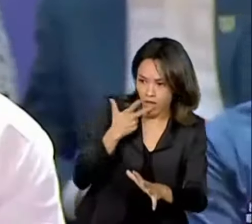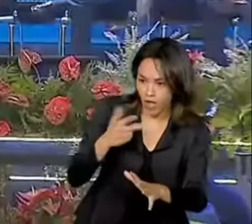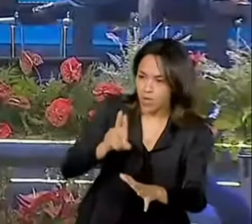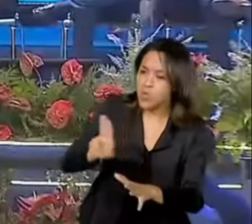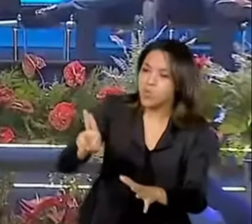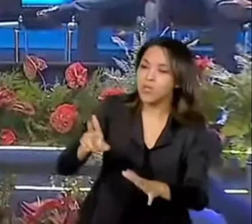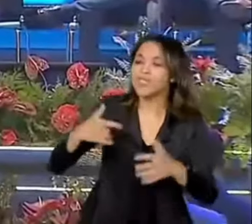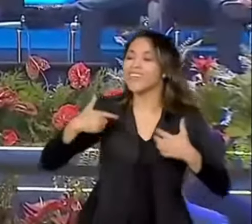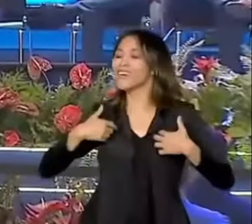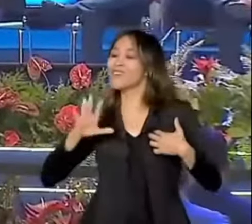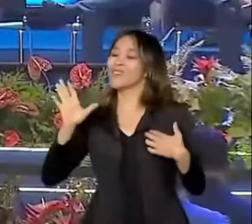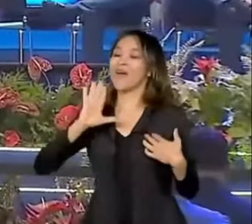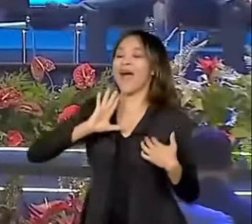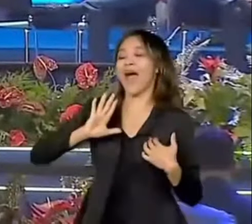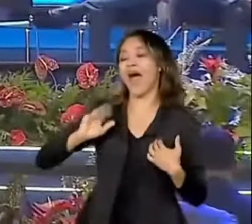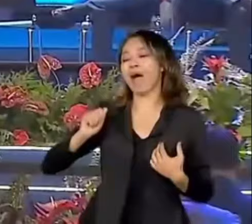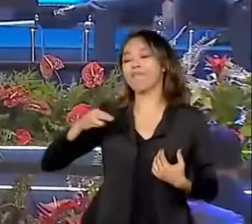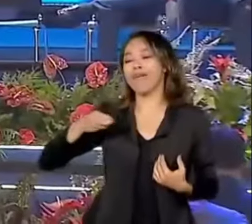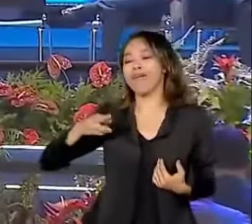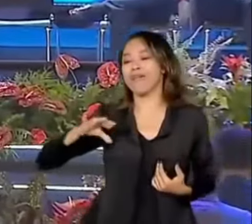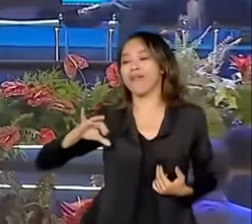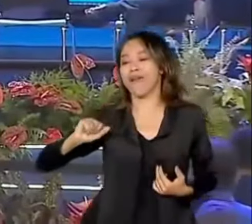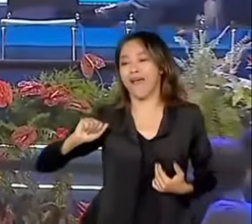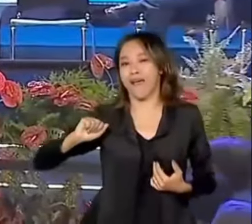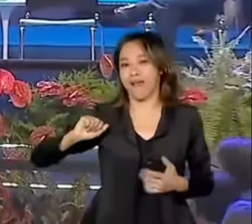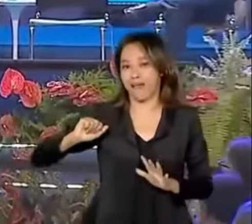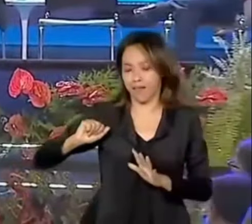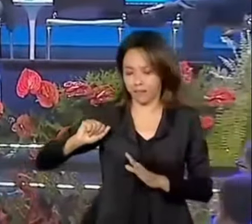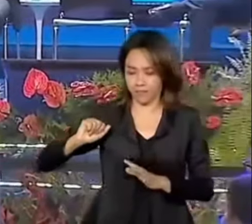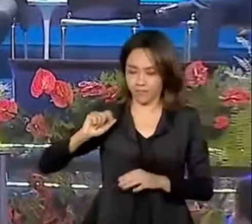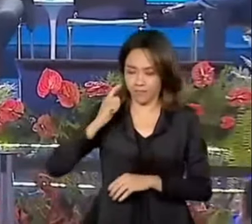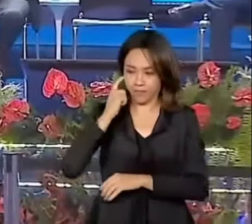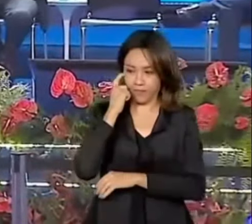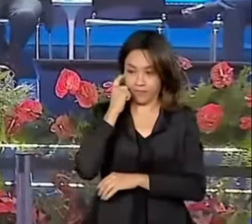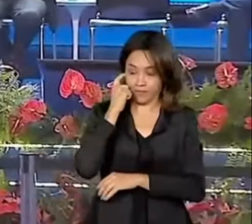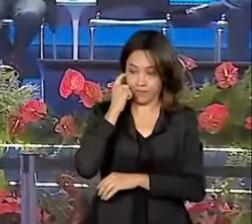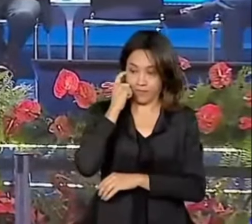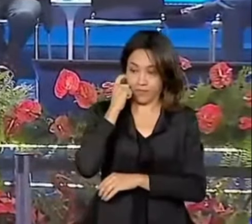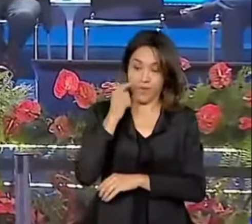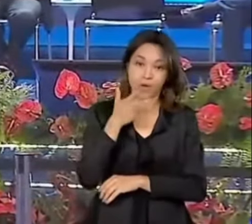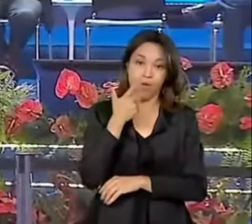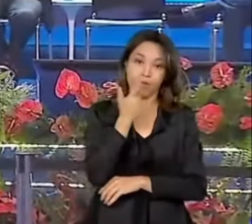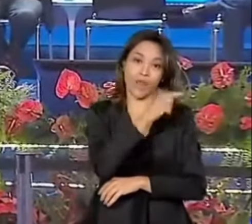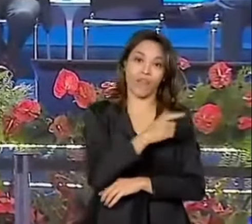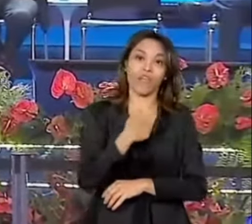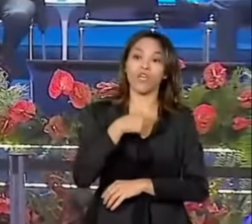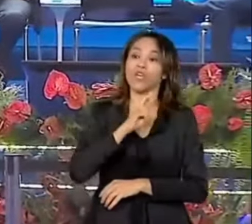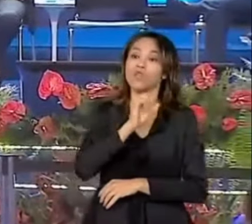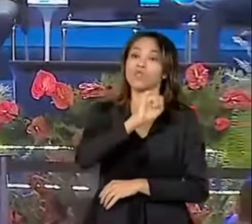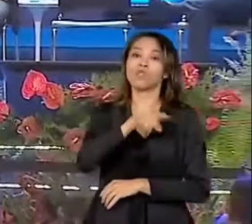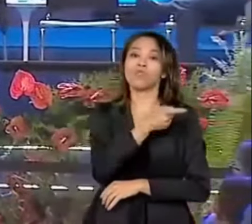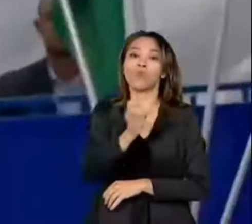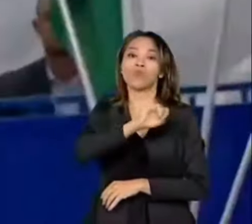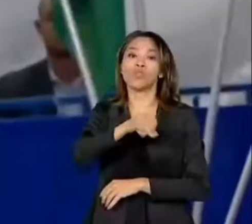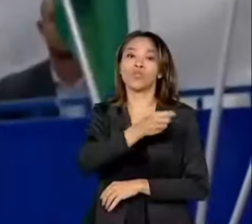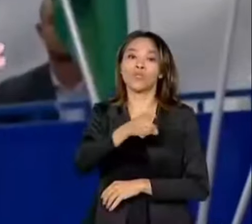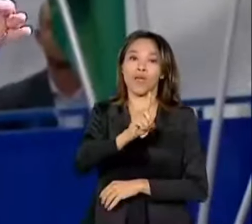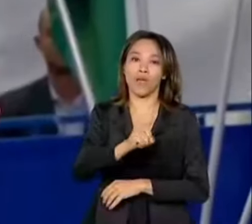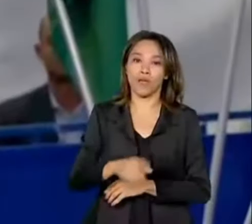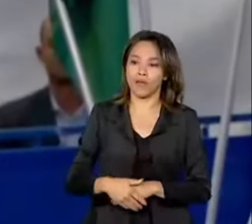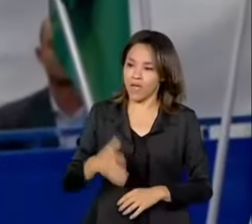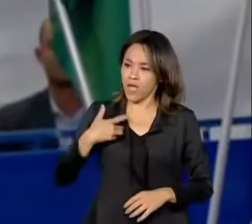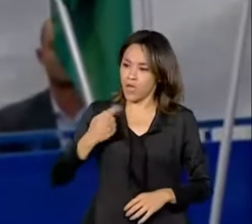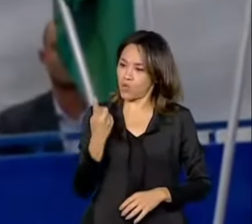só América. Sabe? O Brizola dizia: eu sou São José. Acho que eu sou o único presidente que fala que